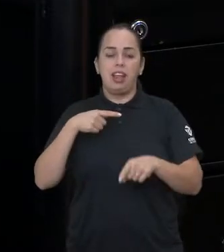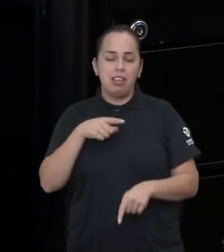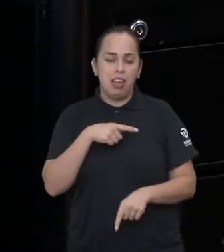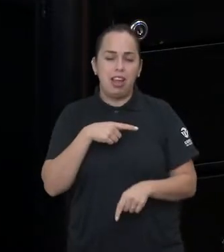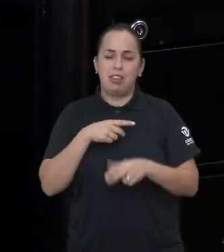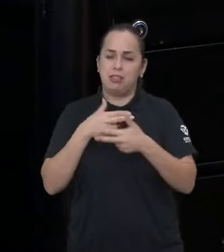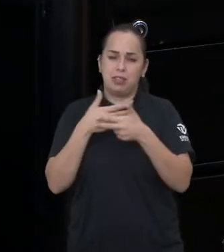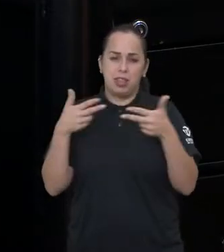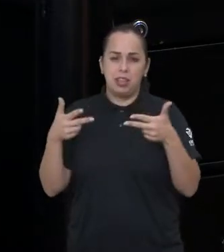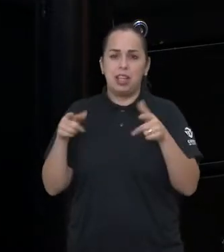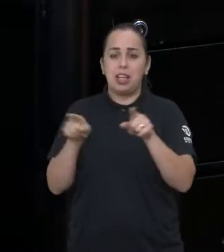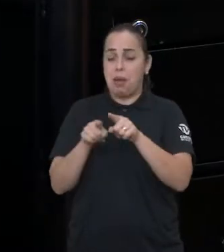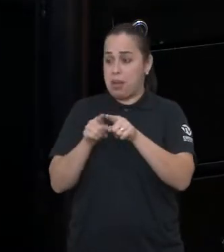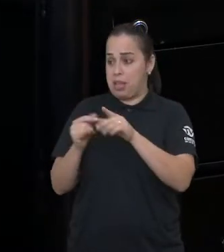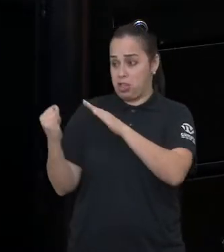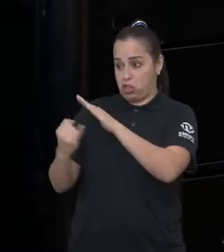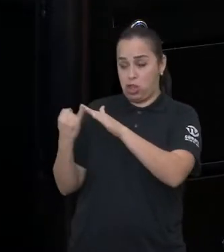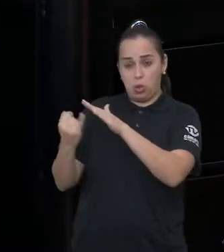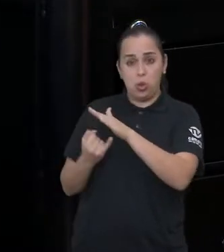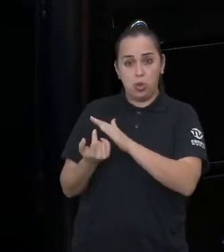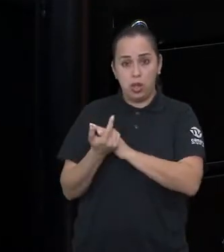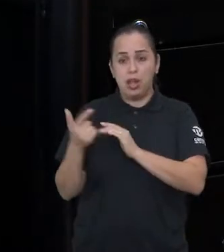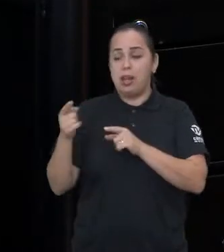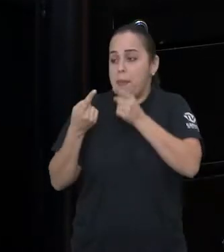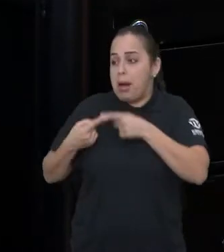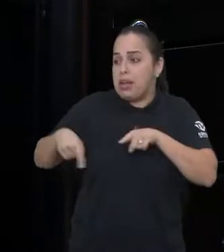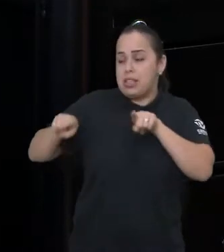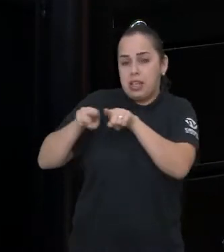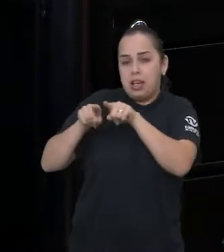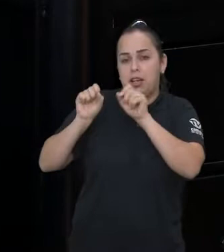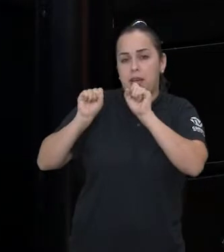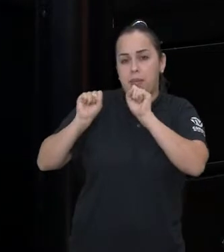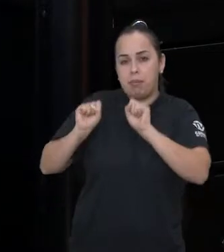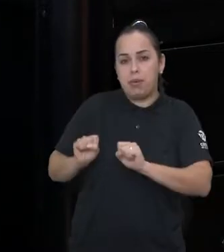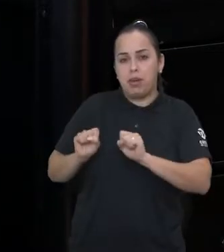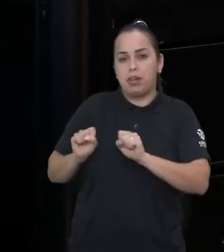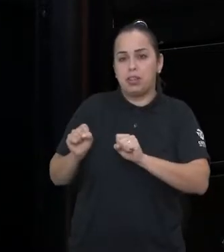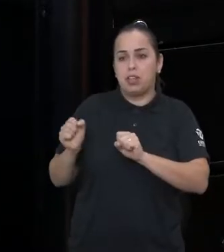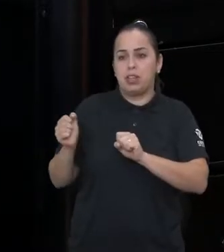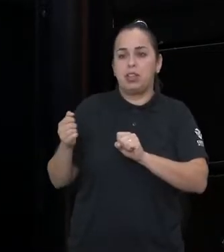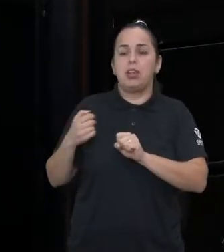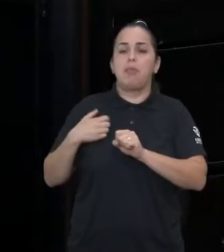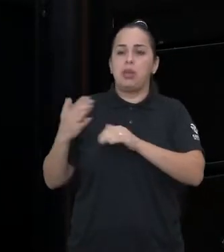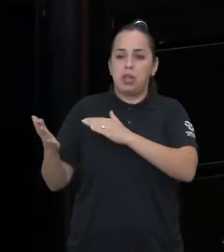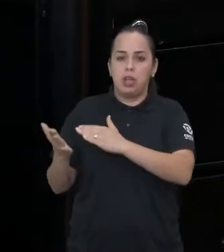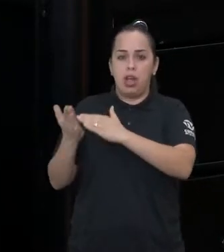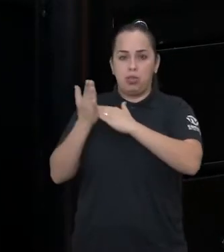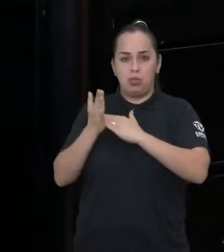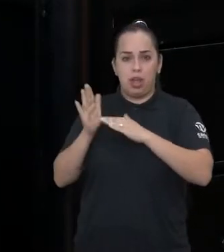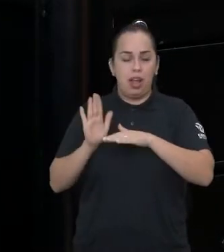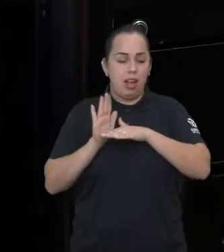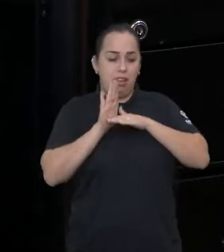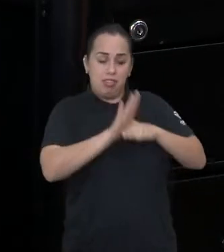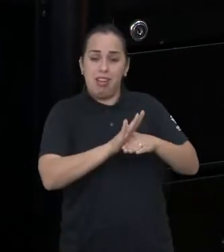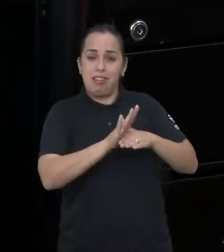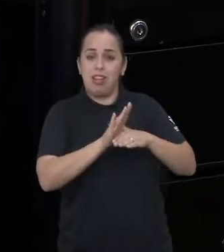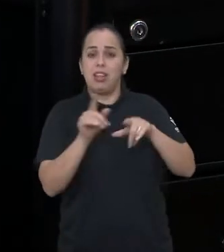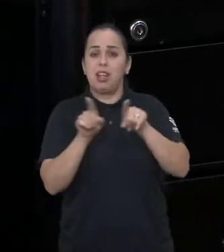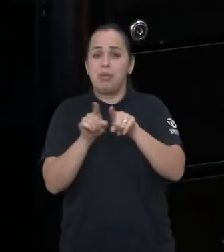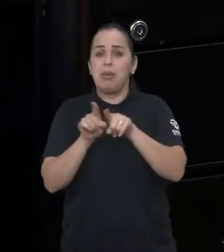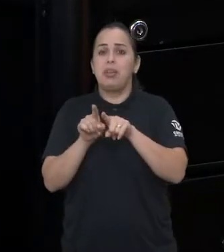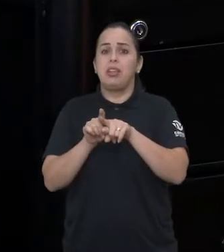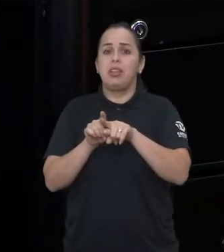organizações da sociedade civil né as próprias instituições Então são parceiras que podem neve é